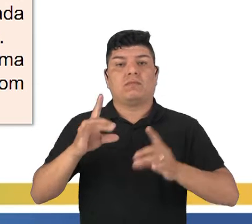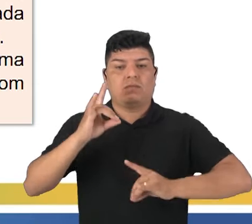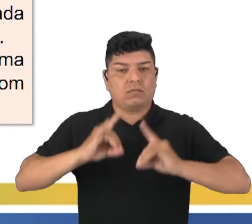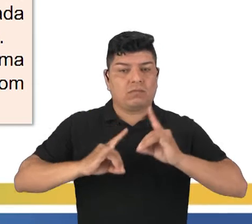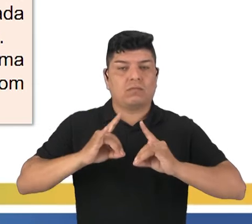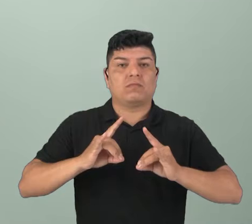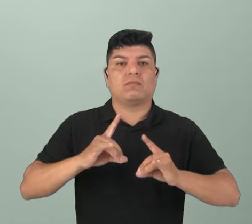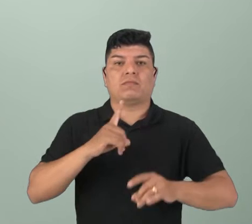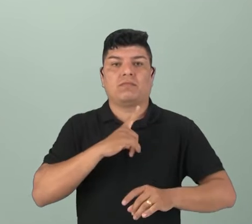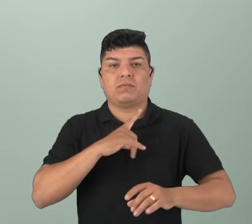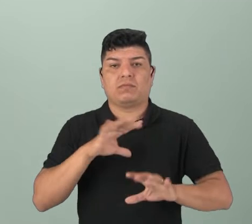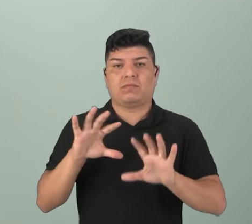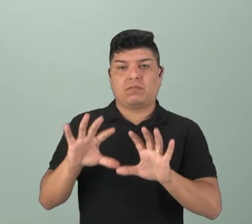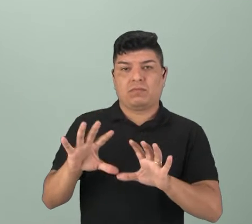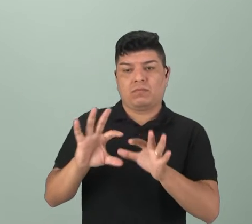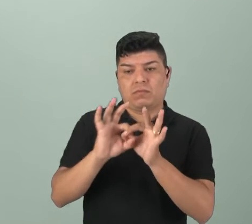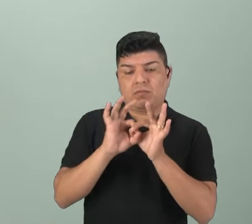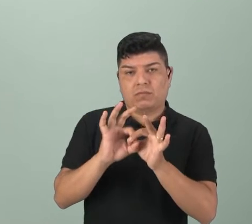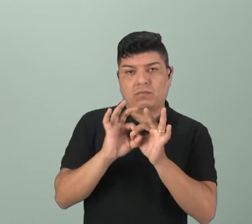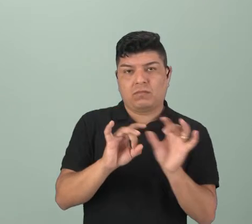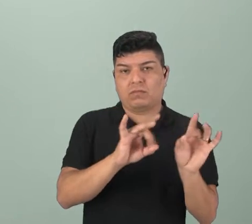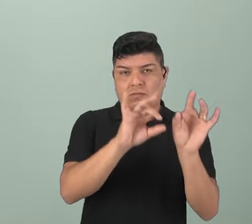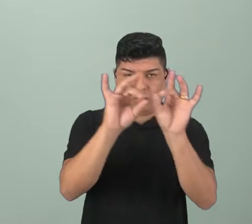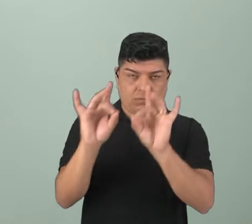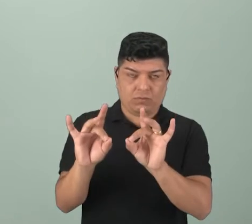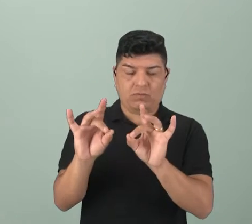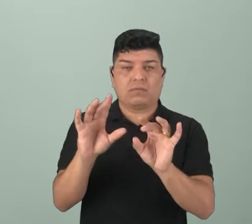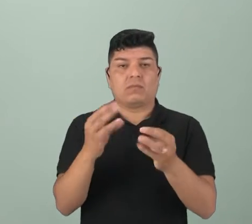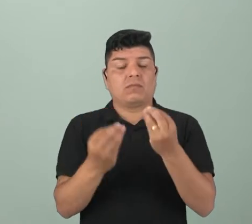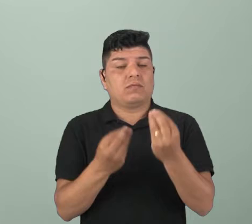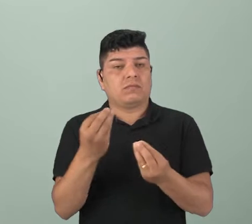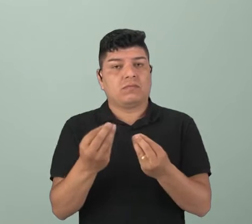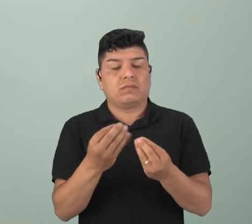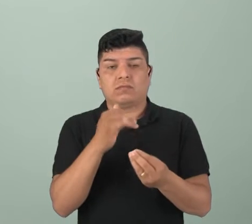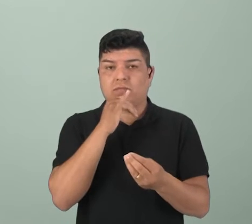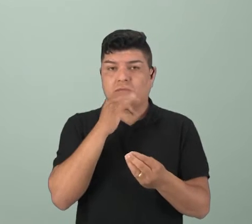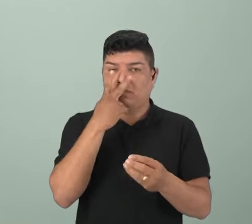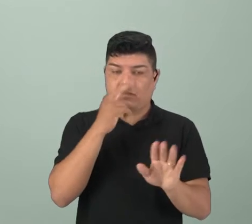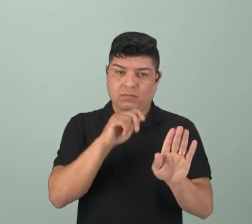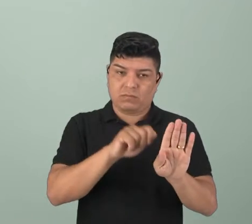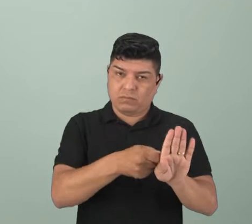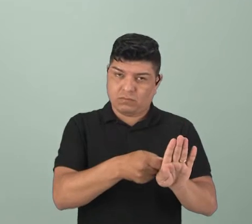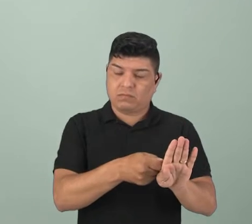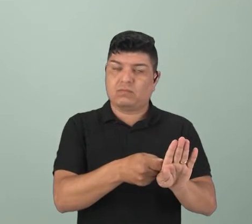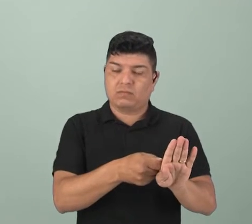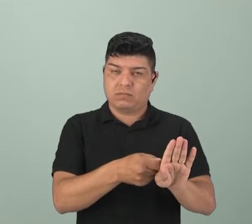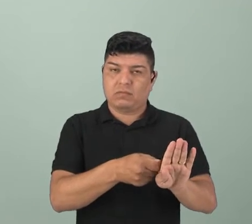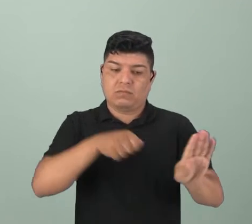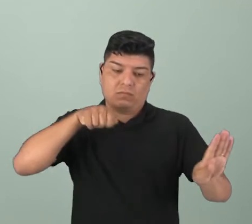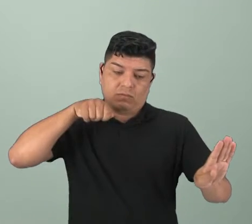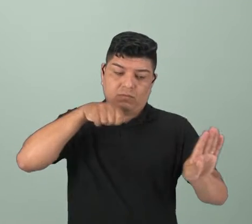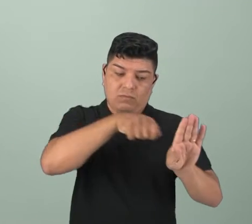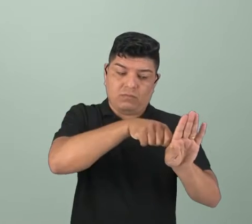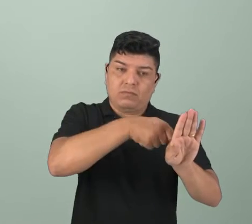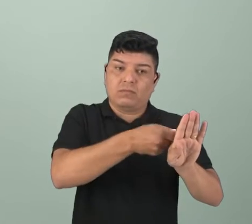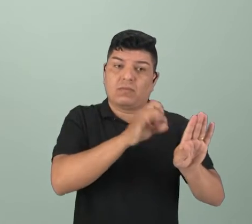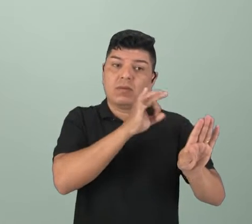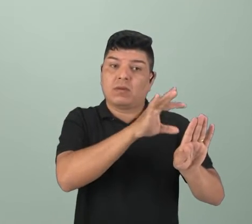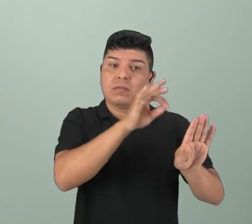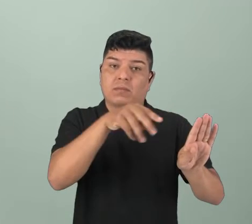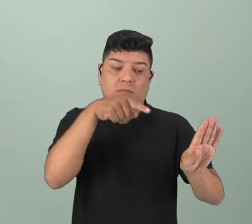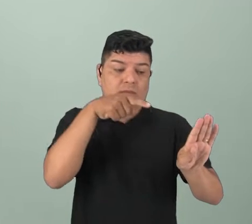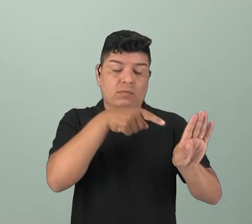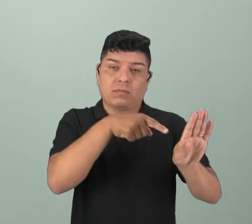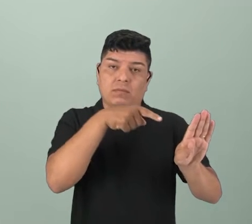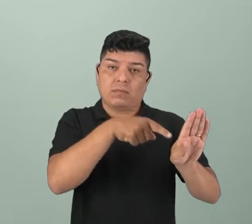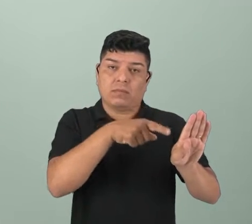seja, existe nesse caso uma ligação específica. É como se fosse uma chave e uma fechadura. Para cada fechadura, existe